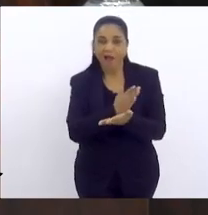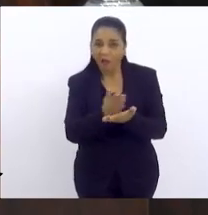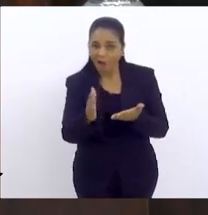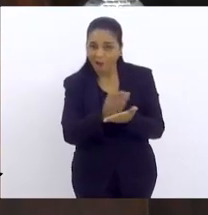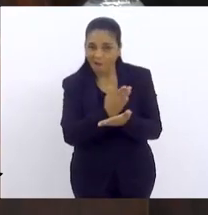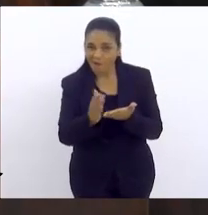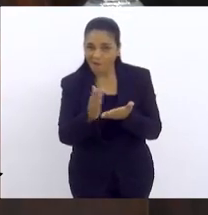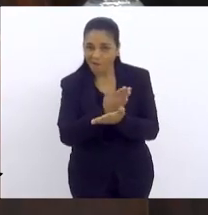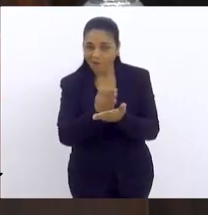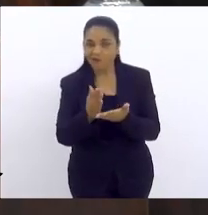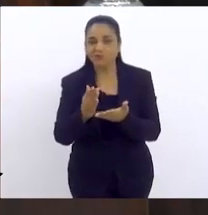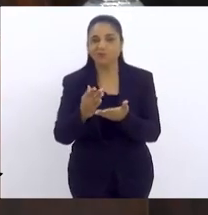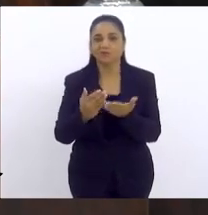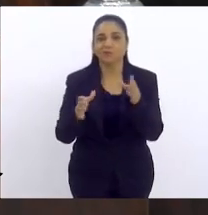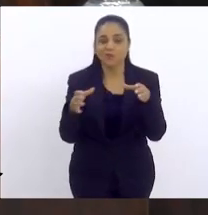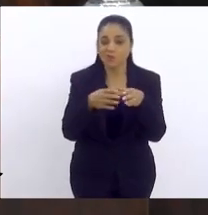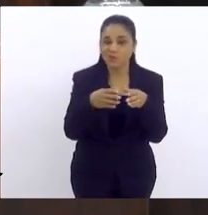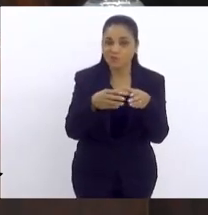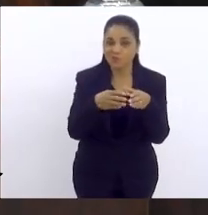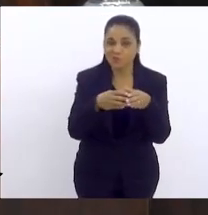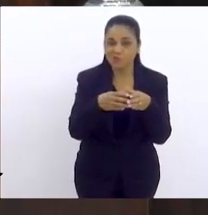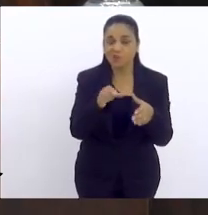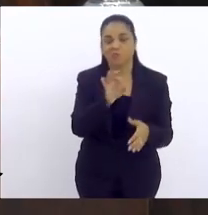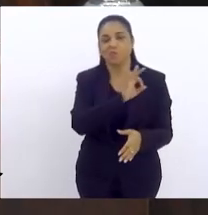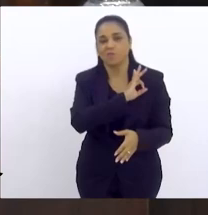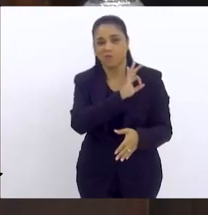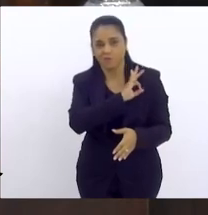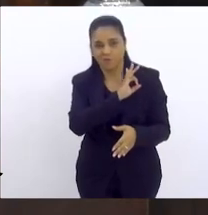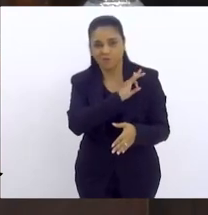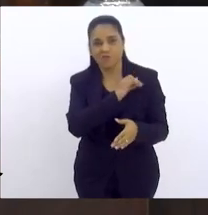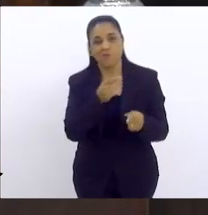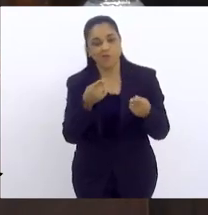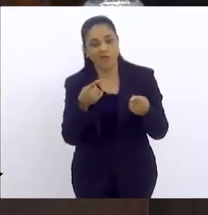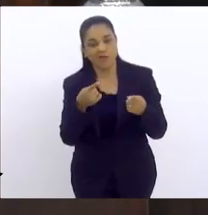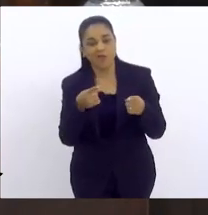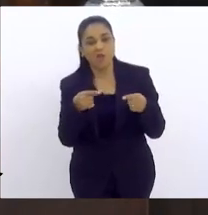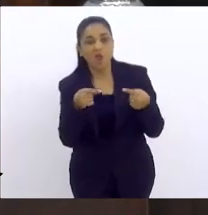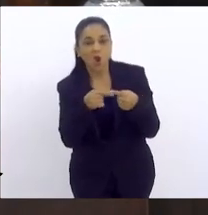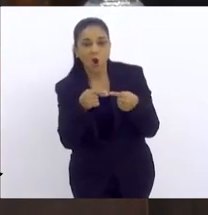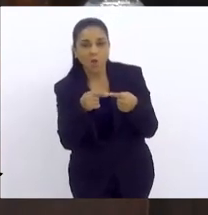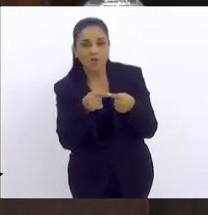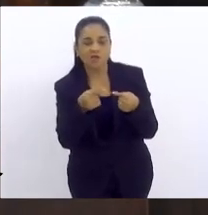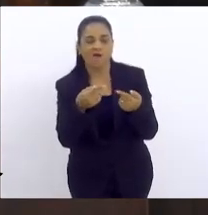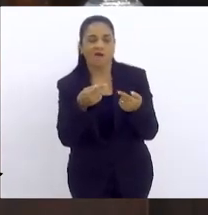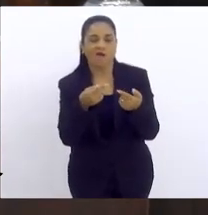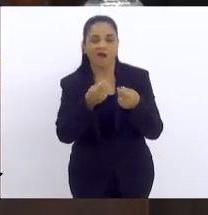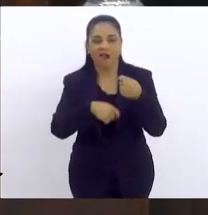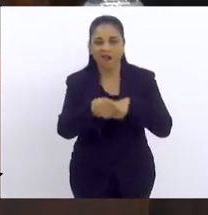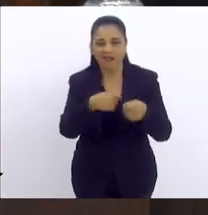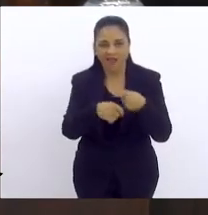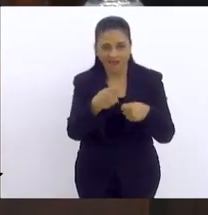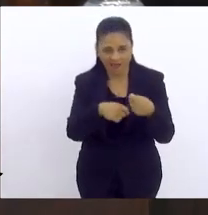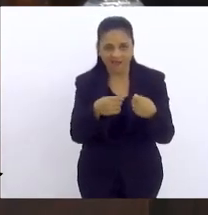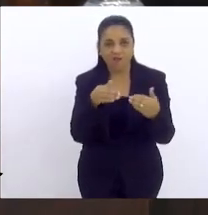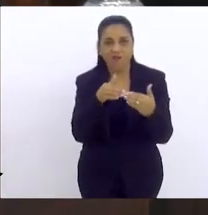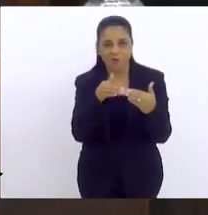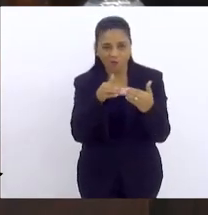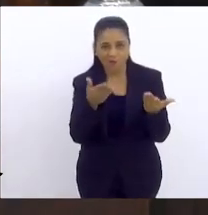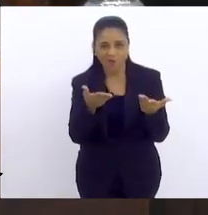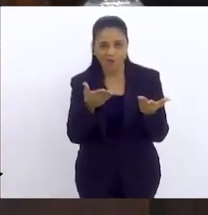por alguns policiais tiveram acordo com Essa é a realidade então vou passar aqui Presidente e agradecer o